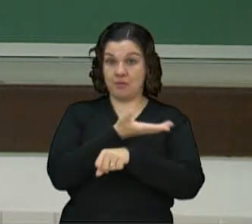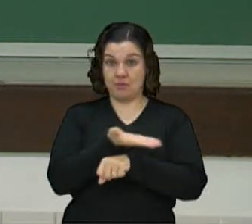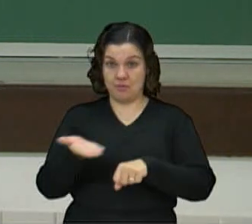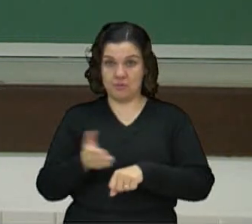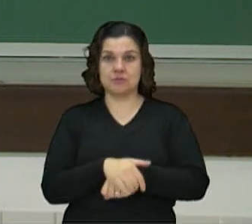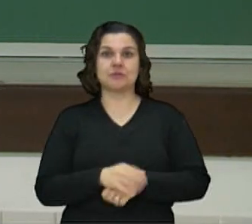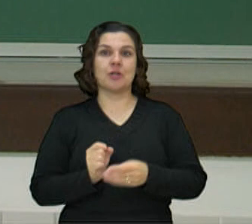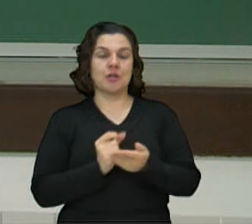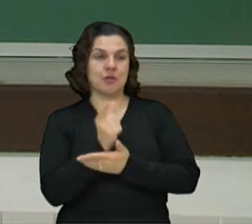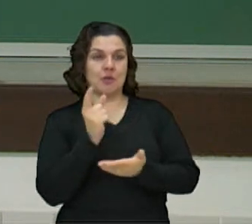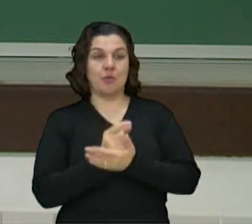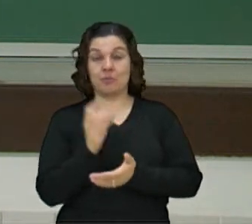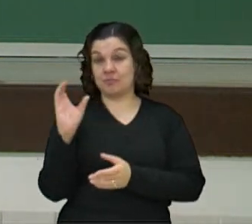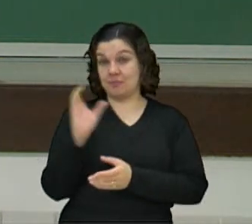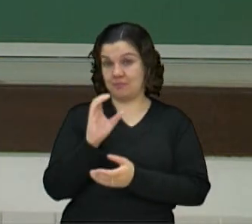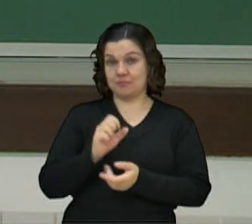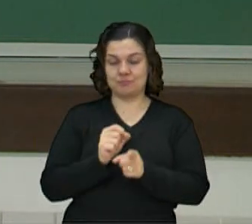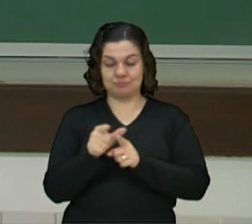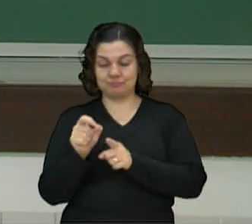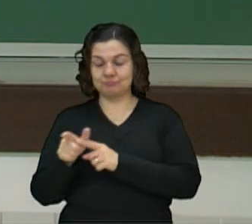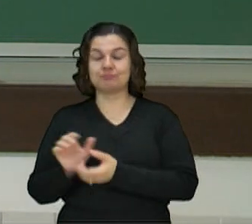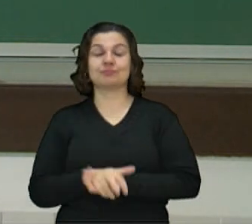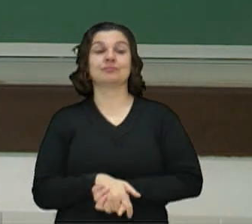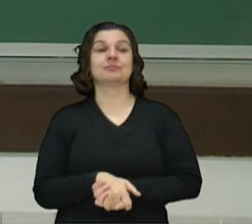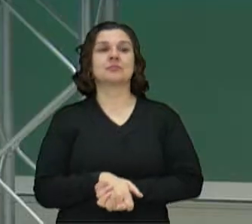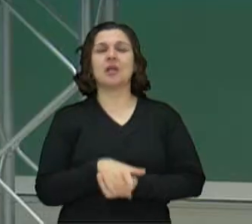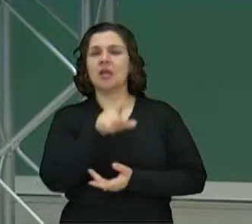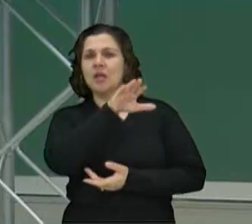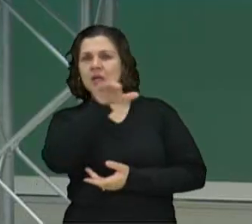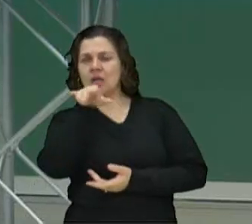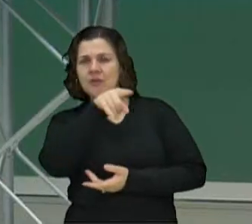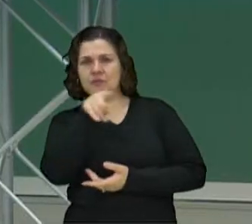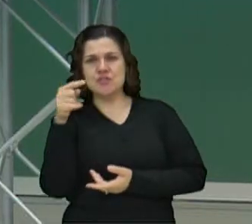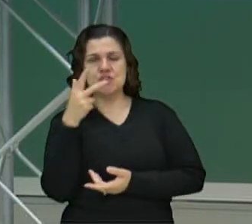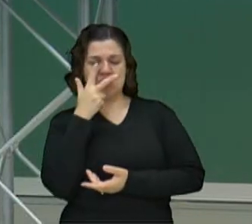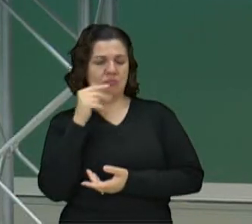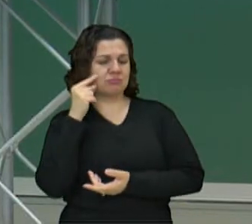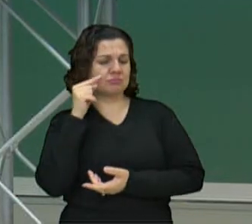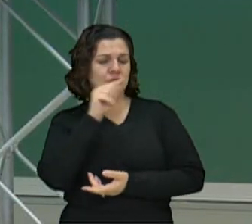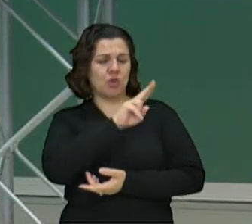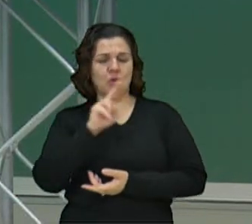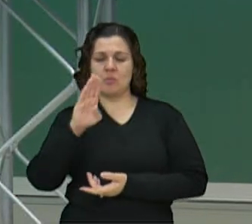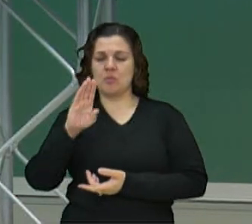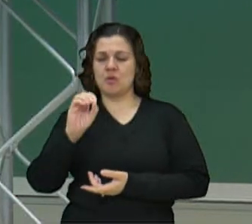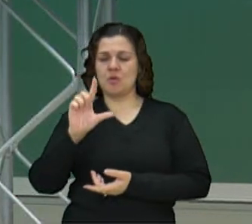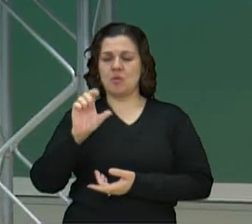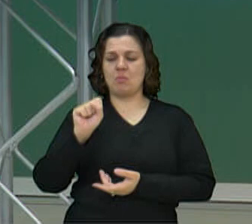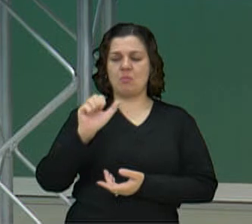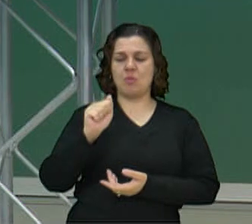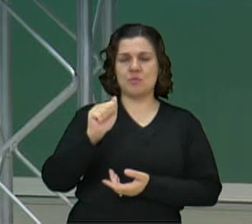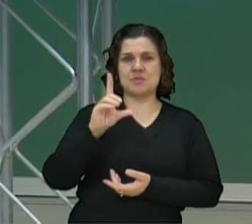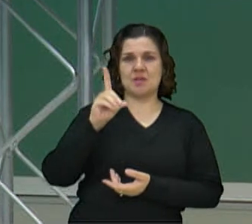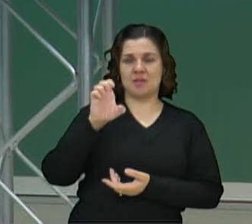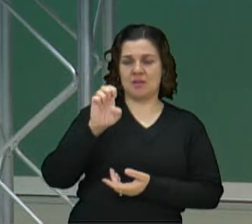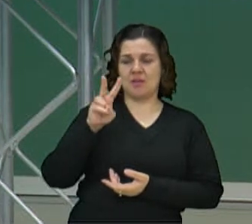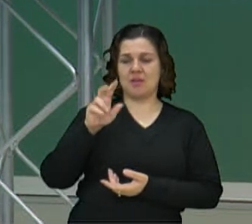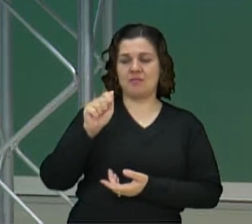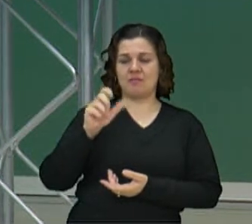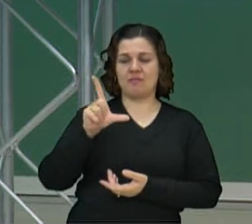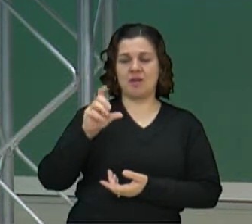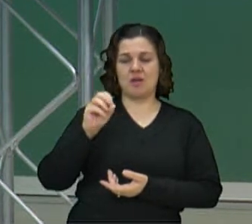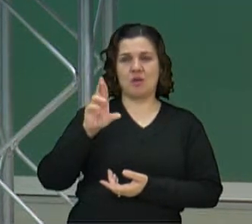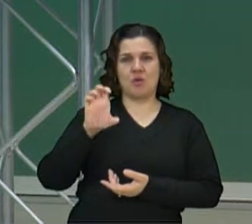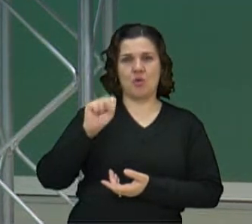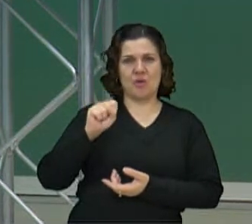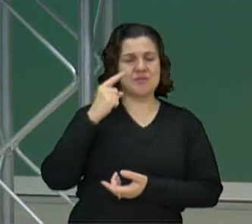e compras a crédito. E você já ouviu falar em bolsa de valores? Sempre aparece no jornal, bolsa de valores